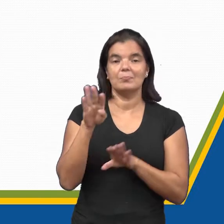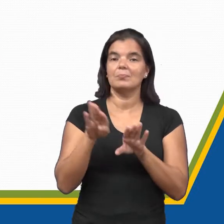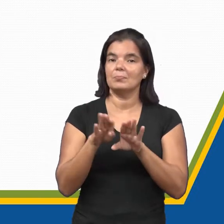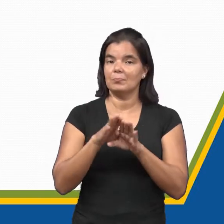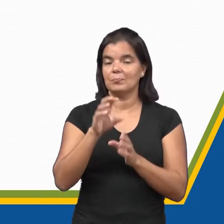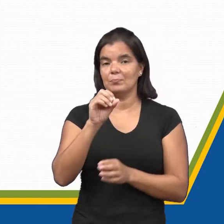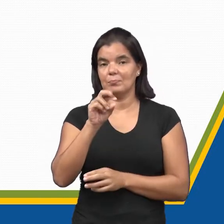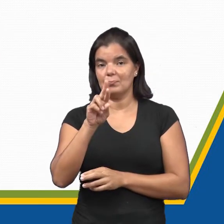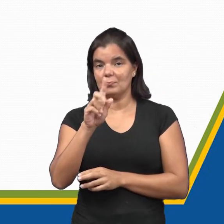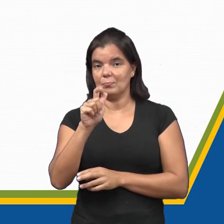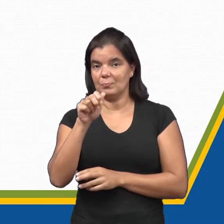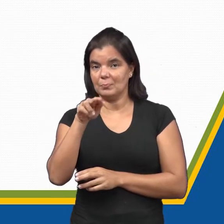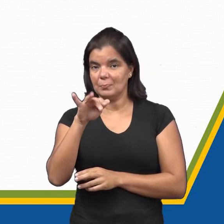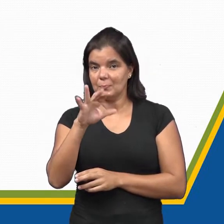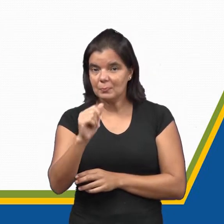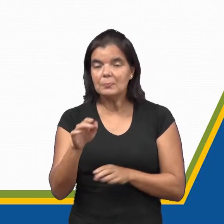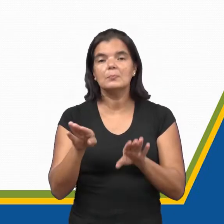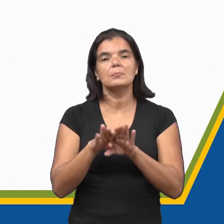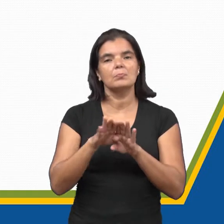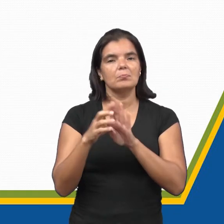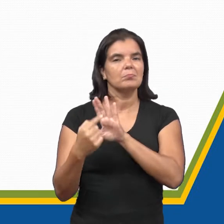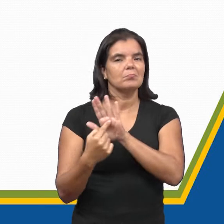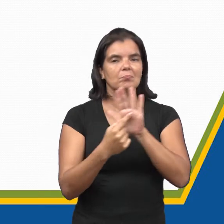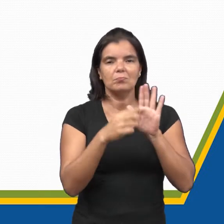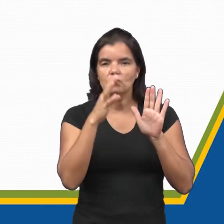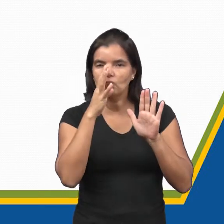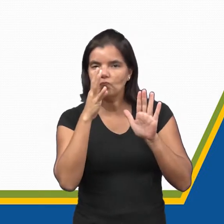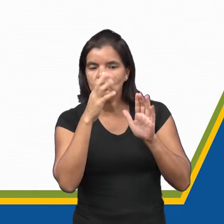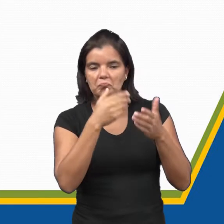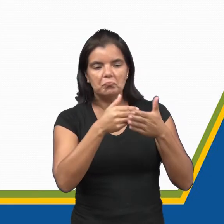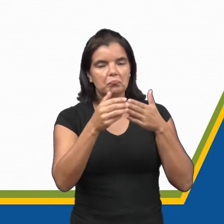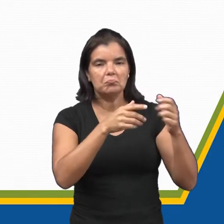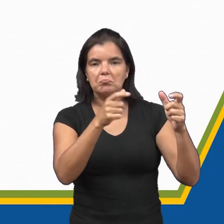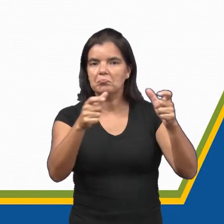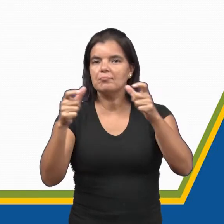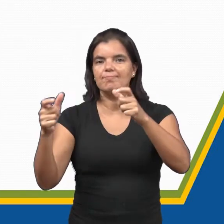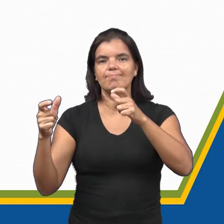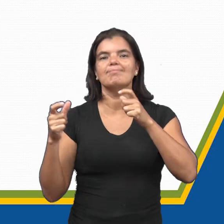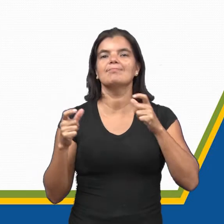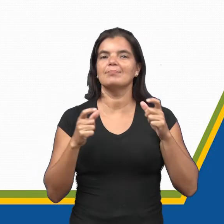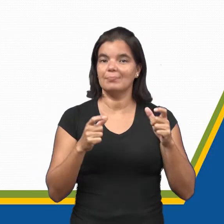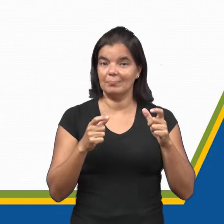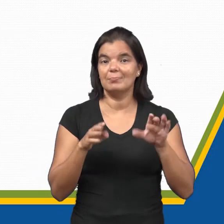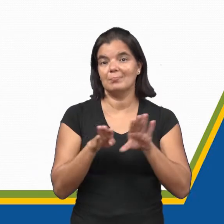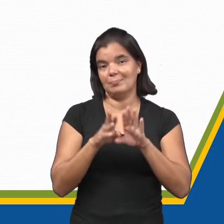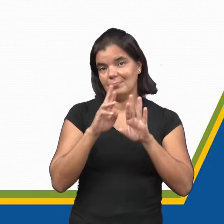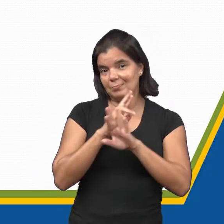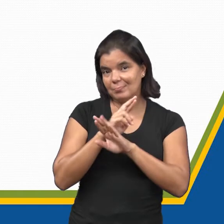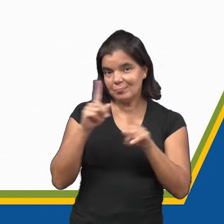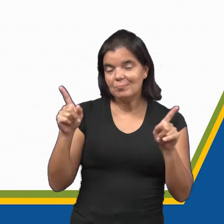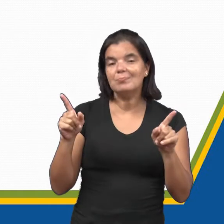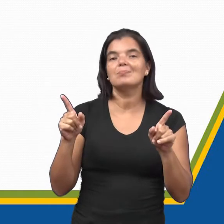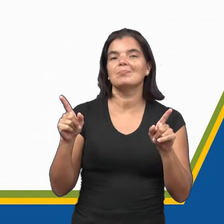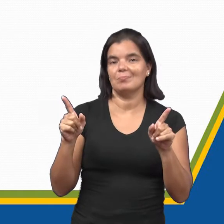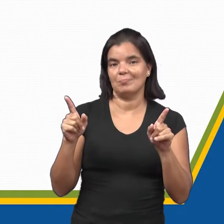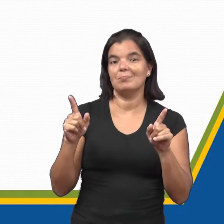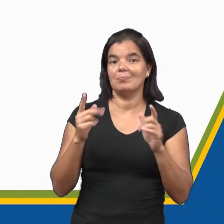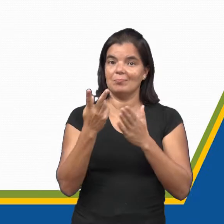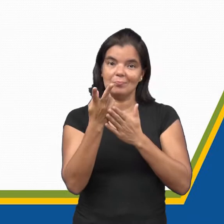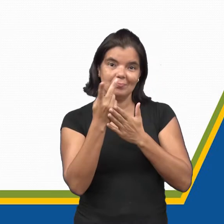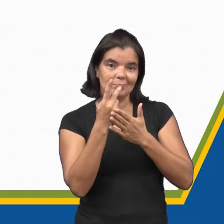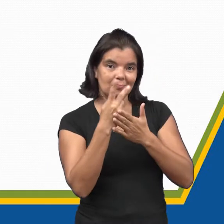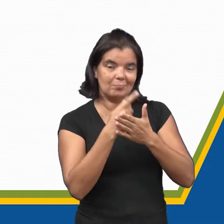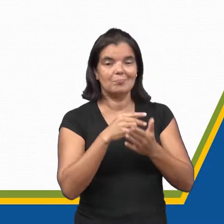orgânicas. Eles podem ser apreciados de qualquer ângulo ou perspectiva, diferentemente das obras de